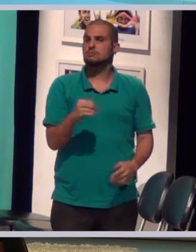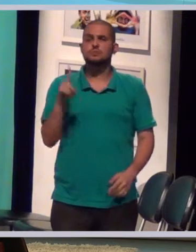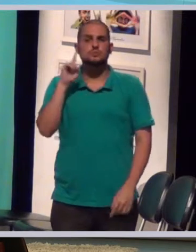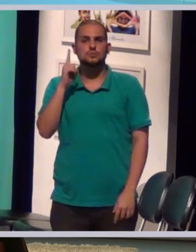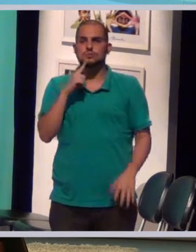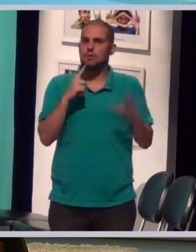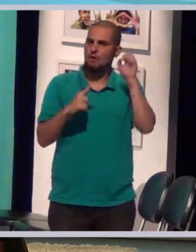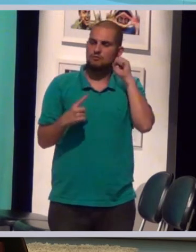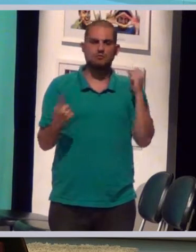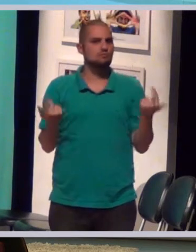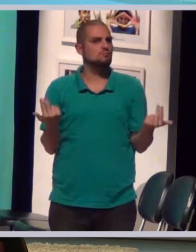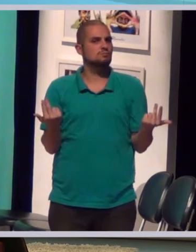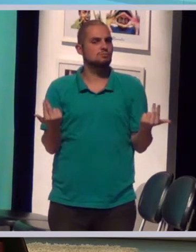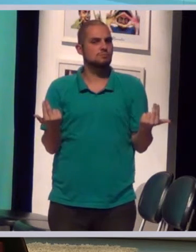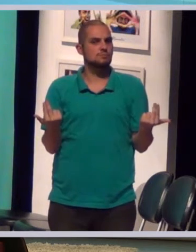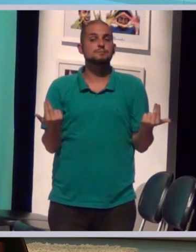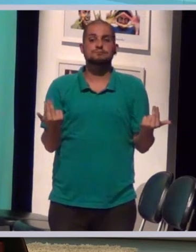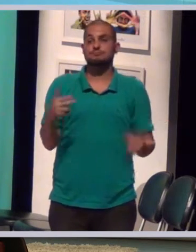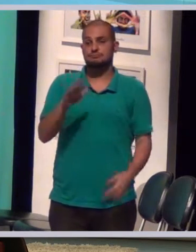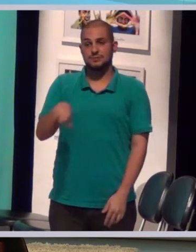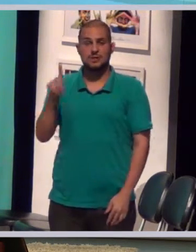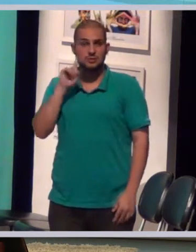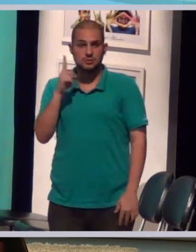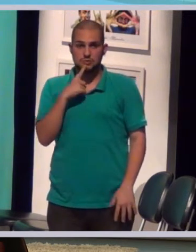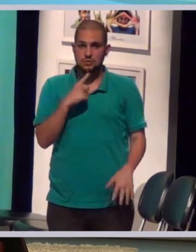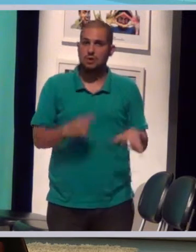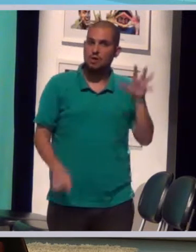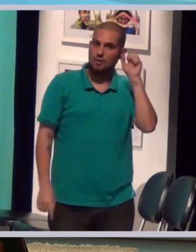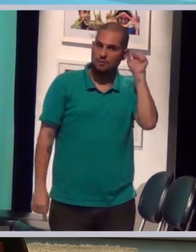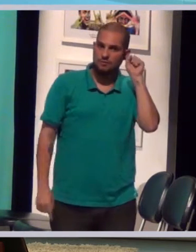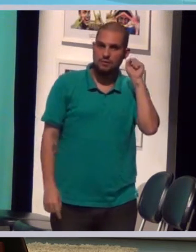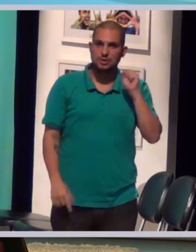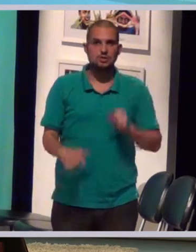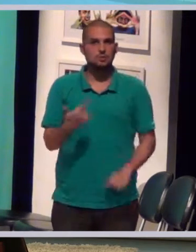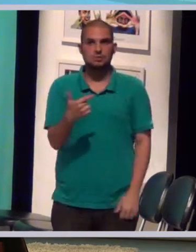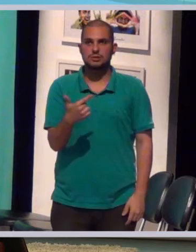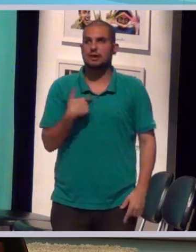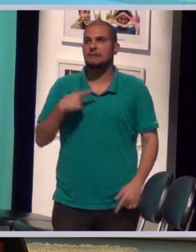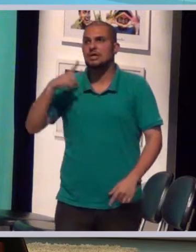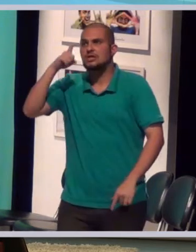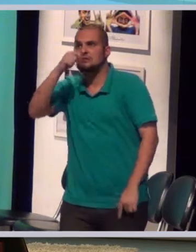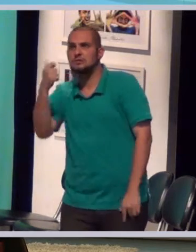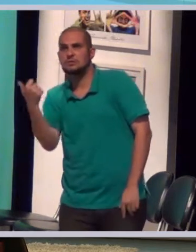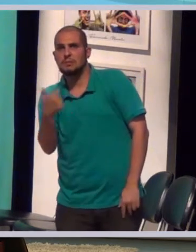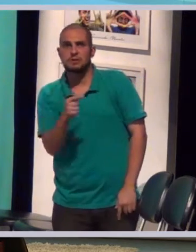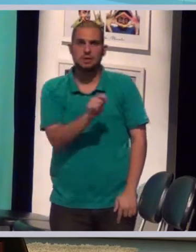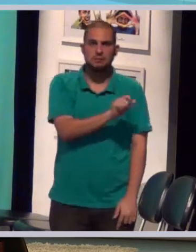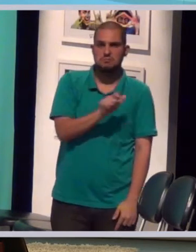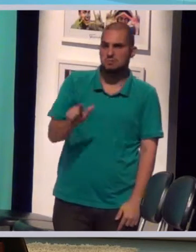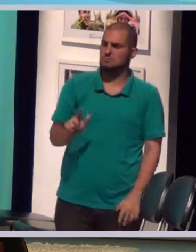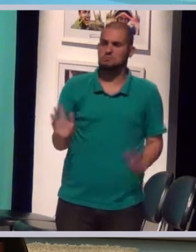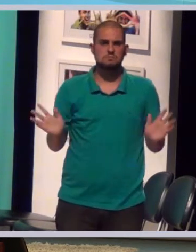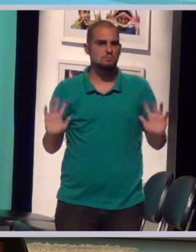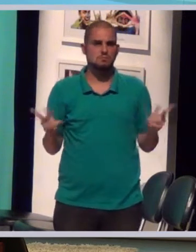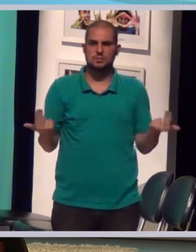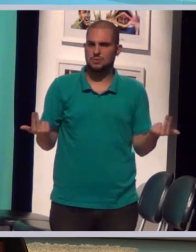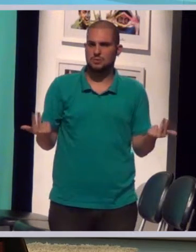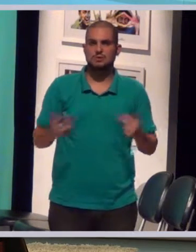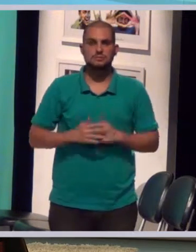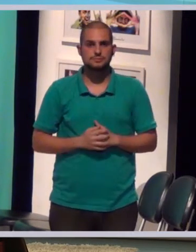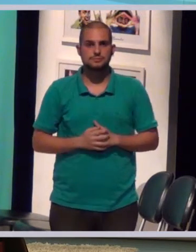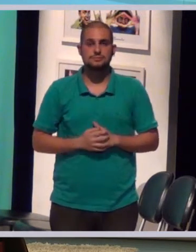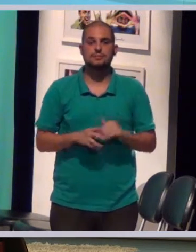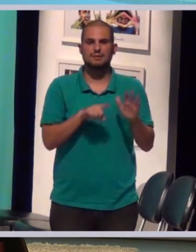ouvintes. Ou seja, crianças surdas e ouvintes não tiveram maior dificuldade ou facilidade em relação a isso.